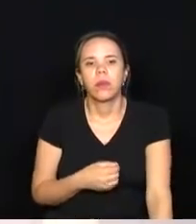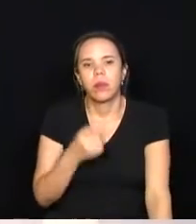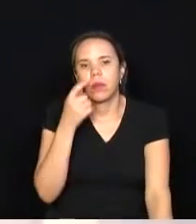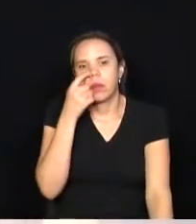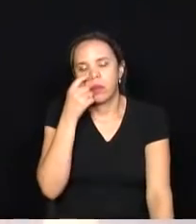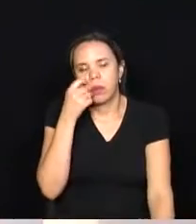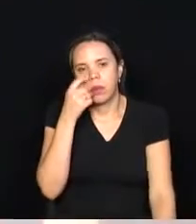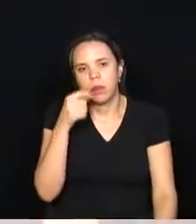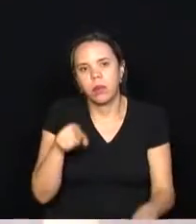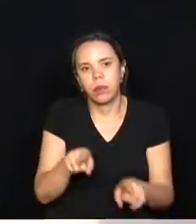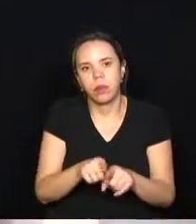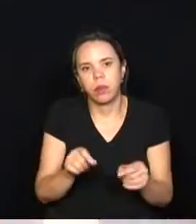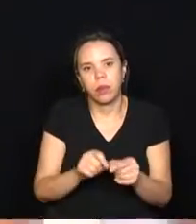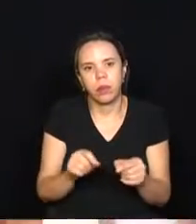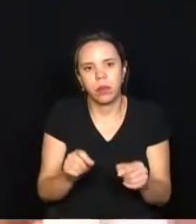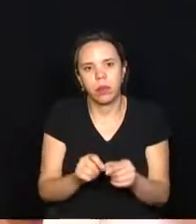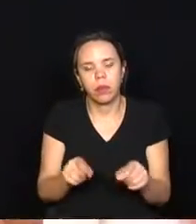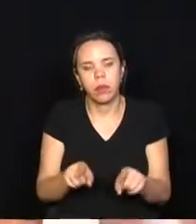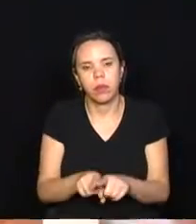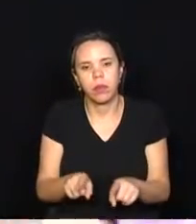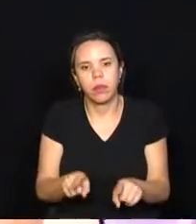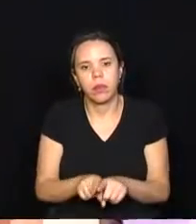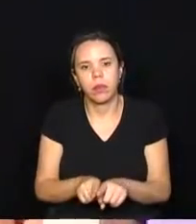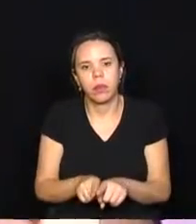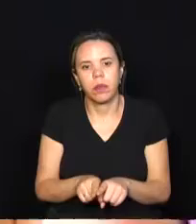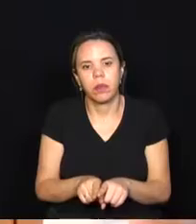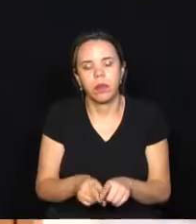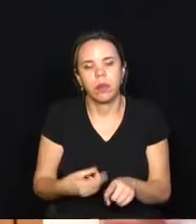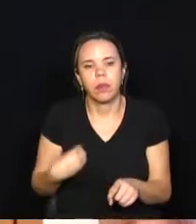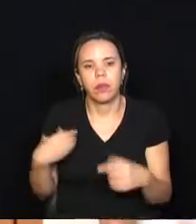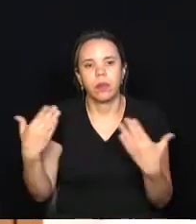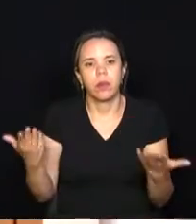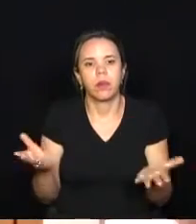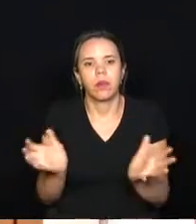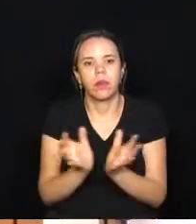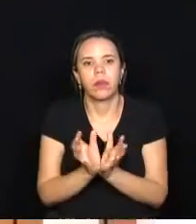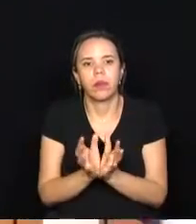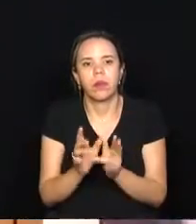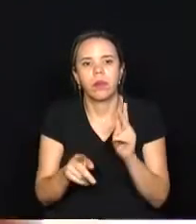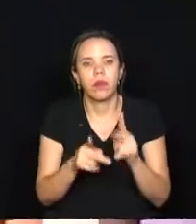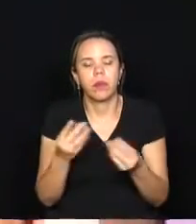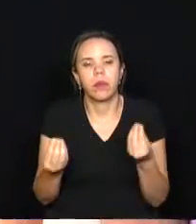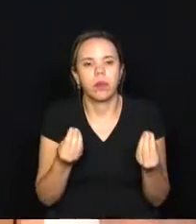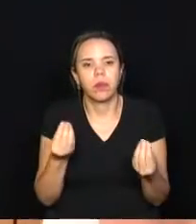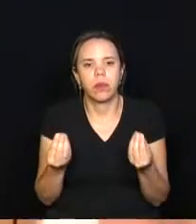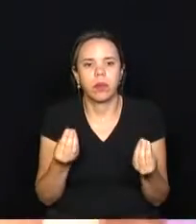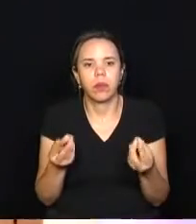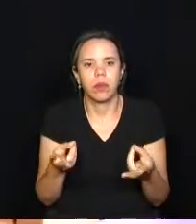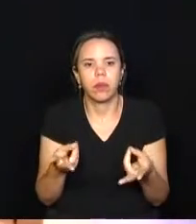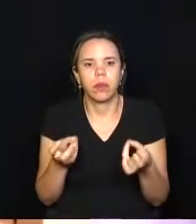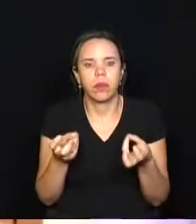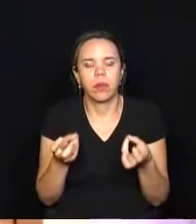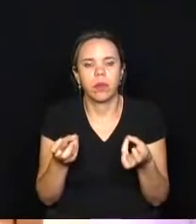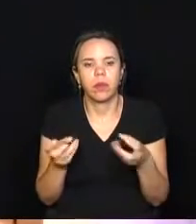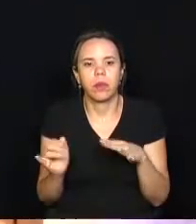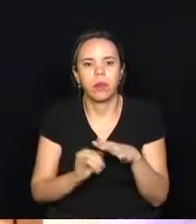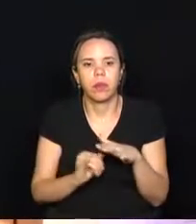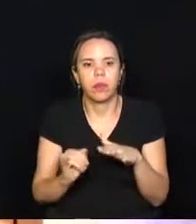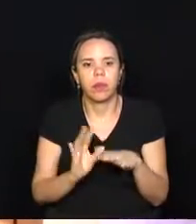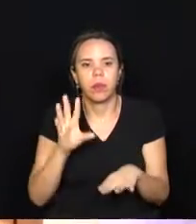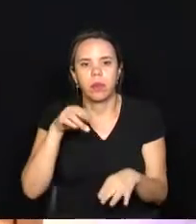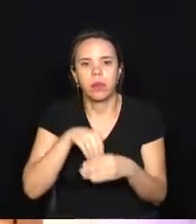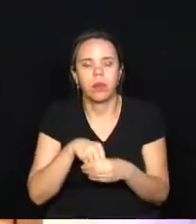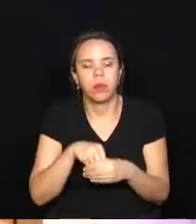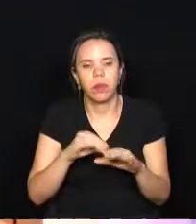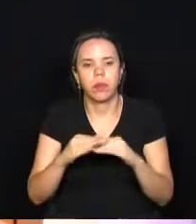das atividades que são feitas também pela questão externa, né? A comunidade externa, como é que ela enxerga, tá, essa instituição que está dentro do bairro